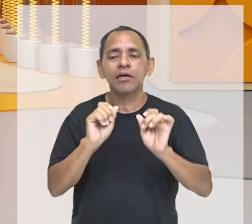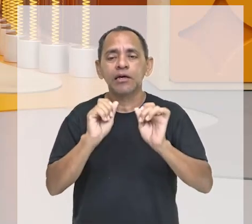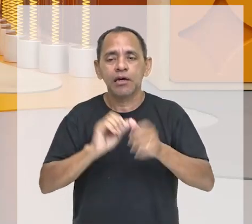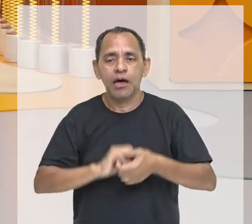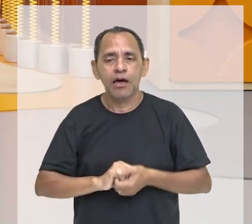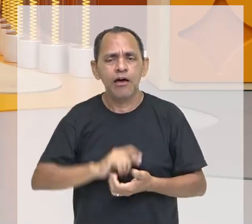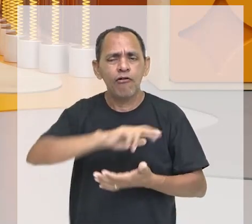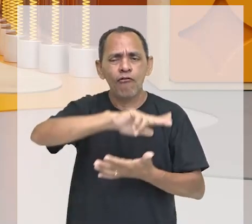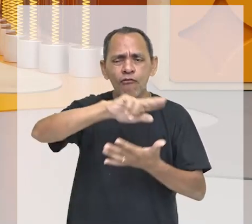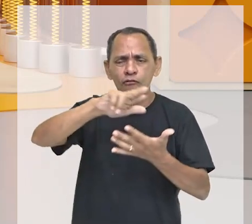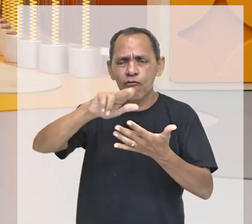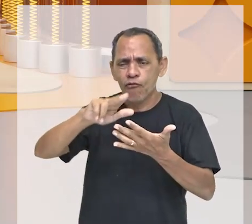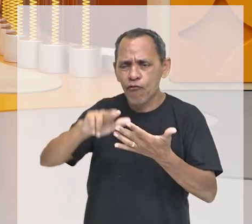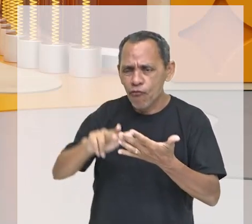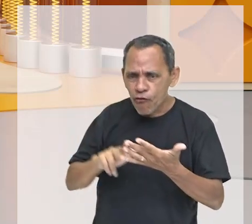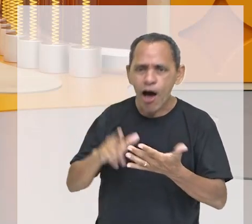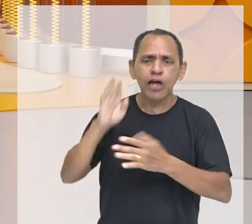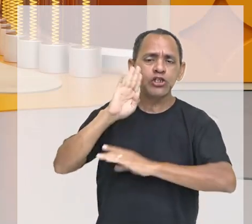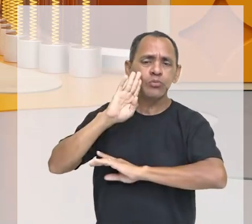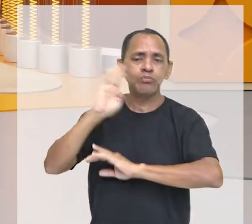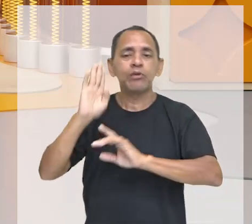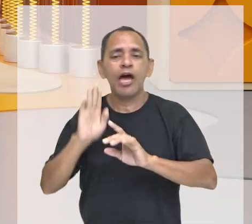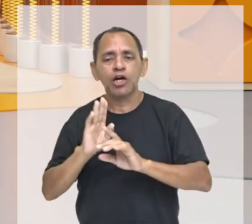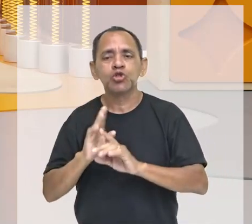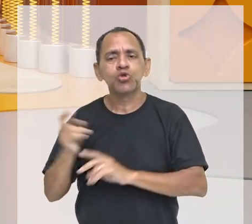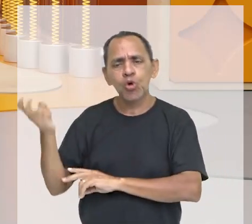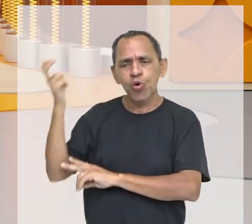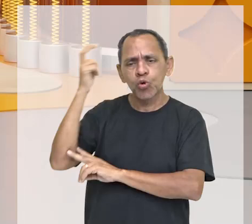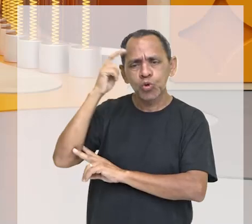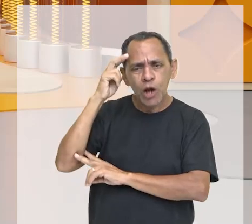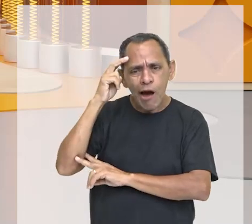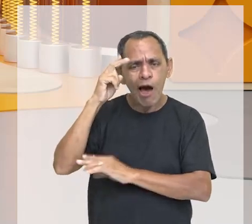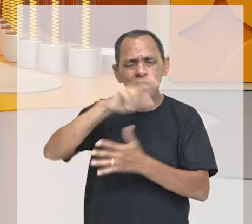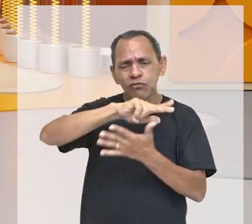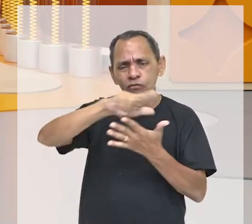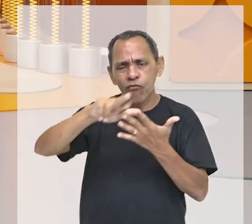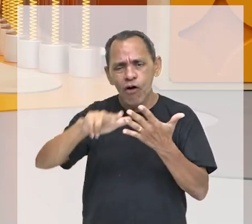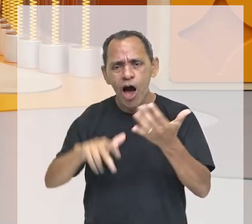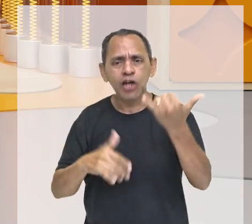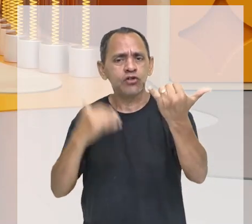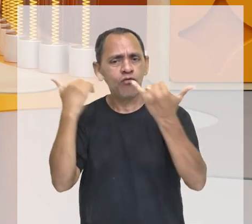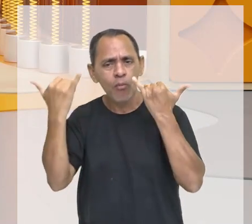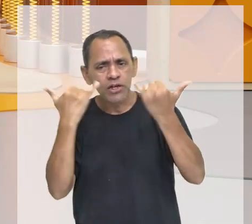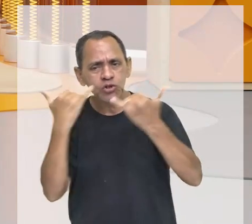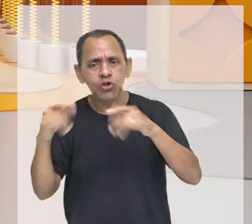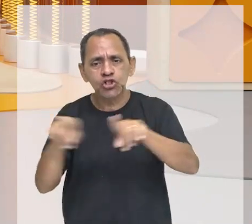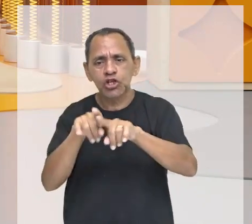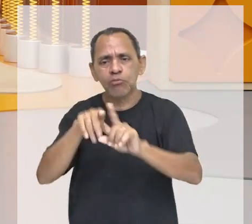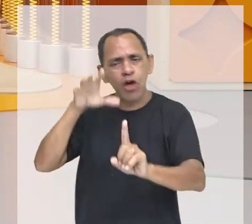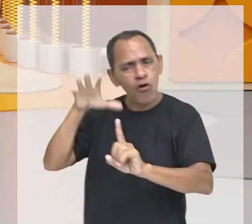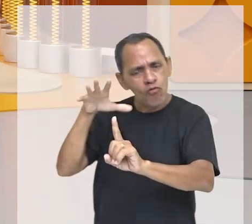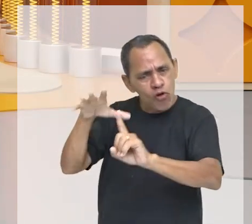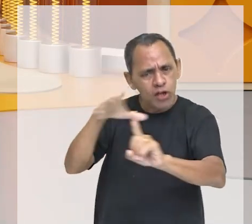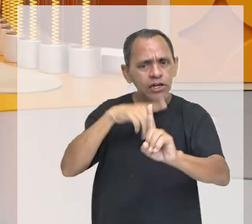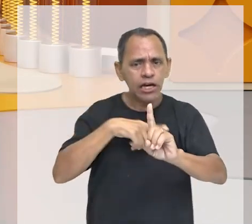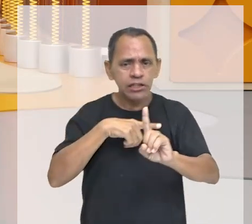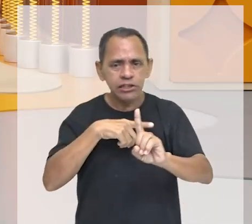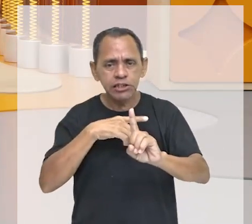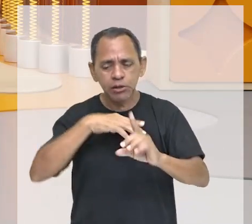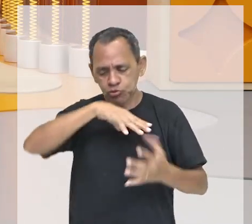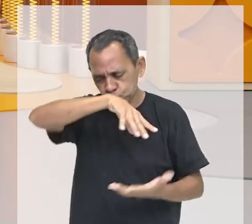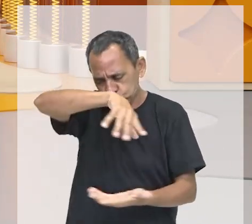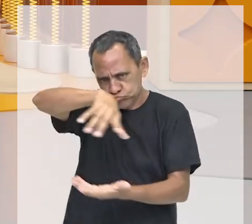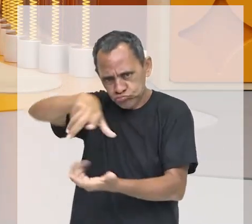de diversos aspectos, inclusive culturais, né? As influências que nós sofremos do mundo nos nossos